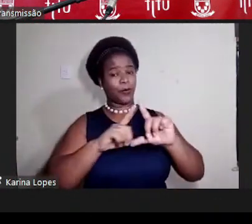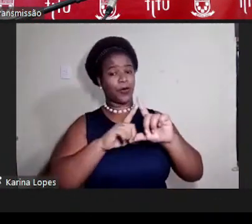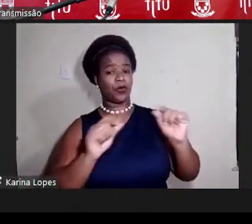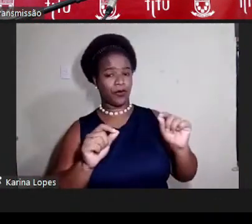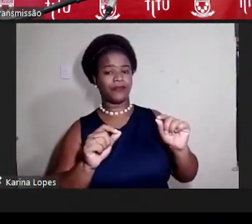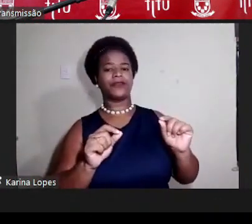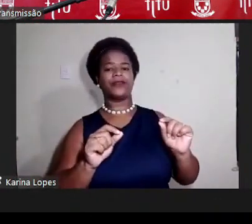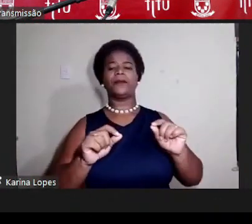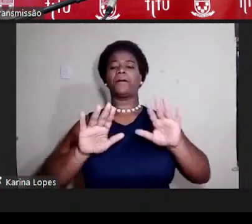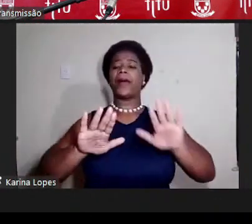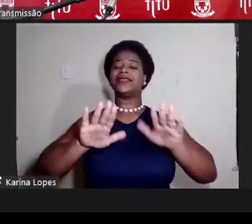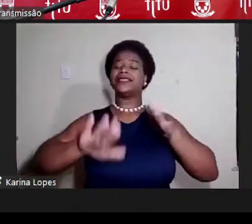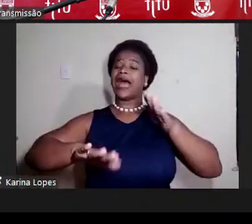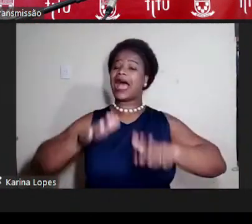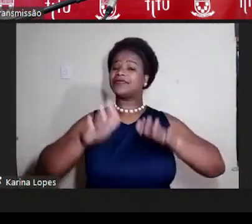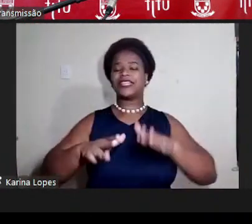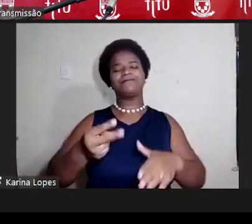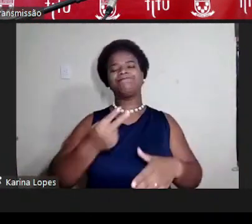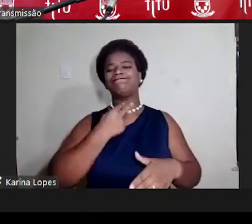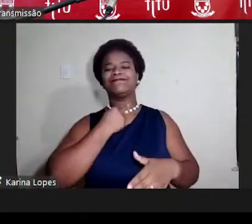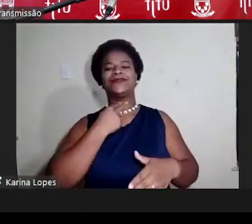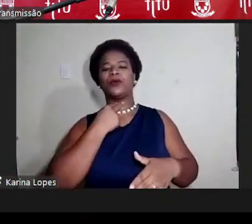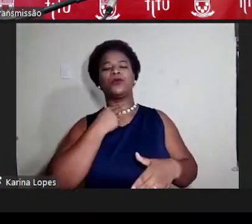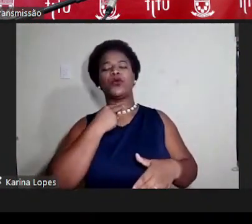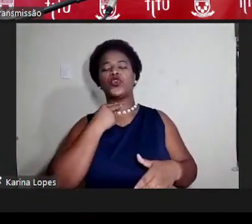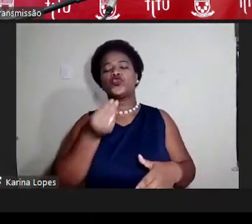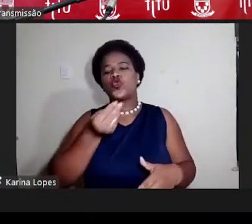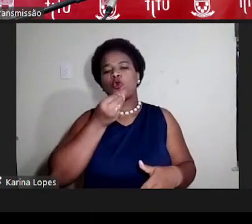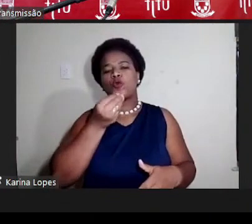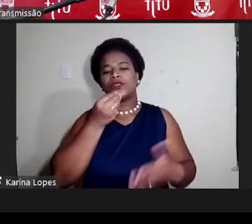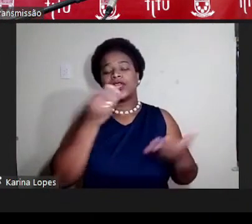tido a oportunidade de viver o momento que